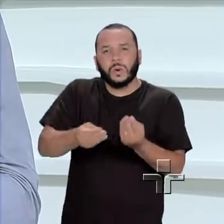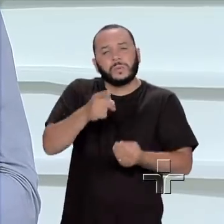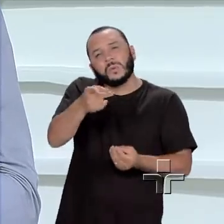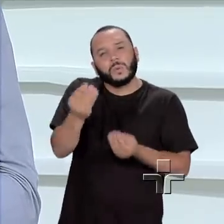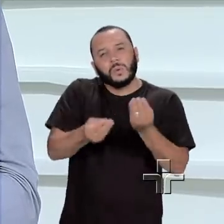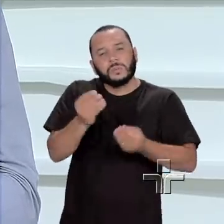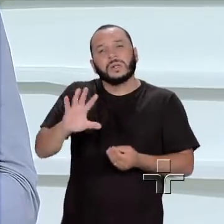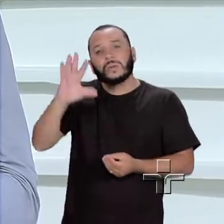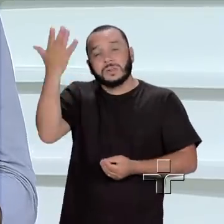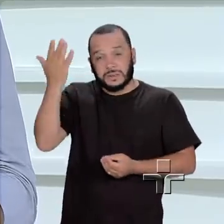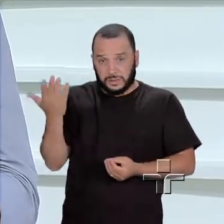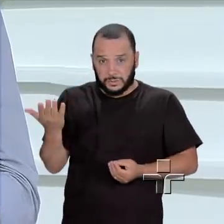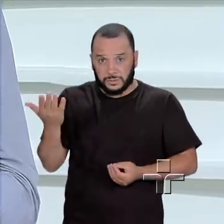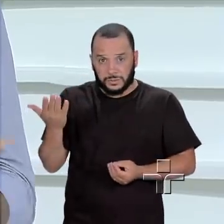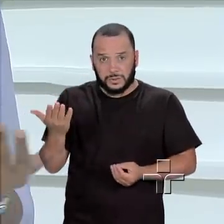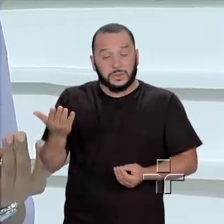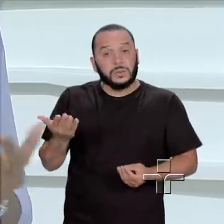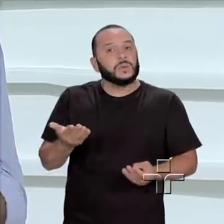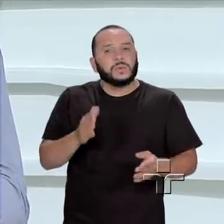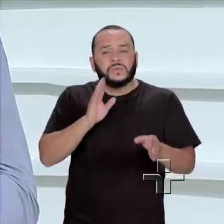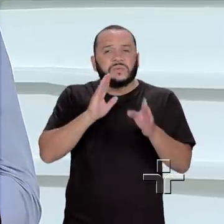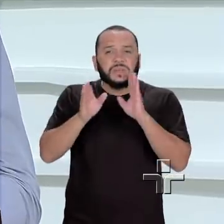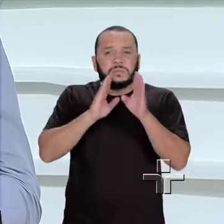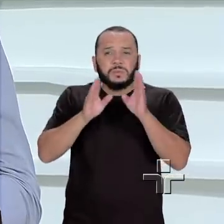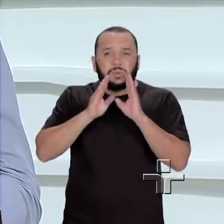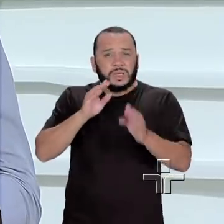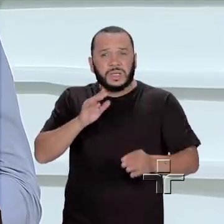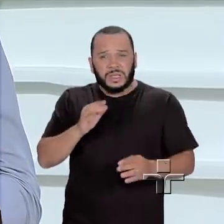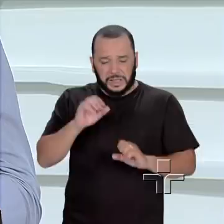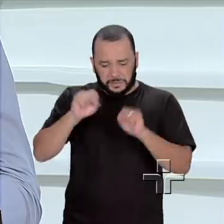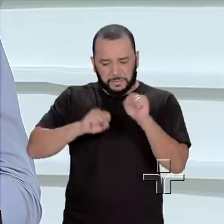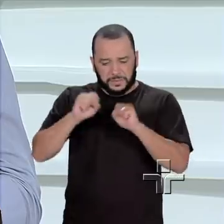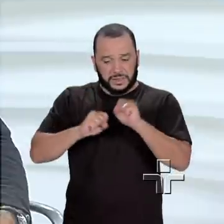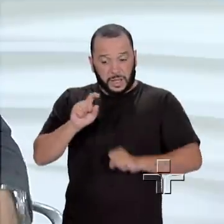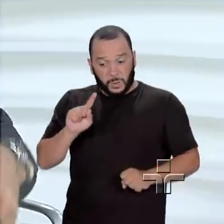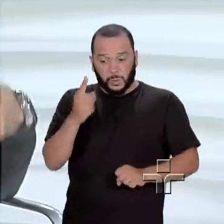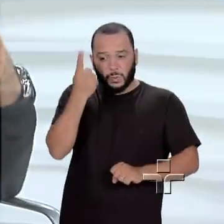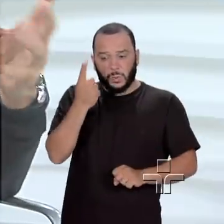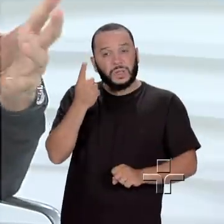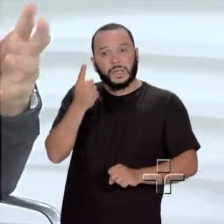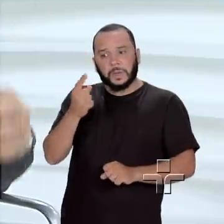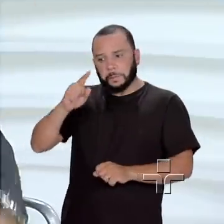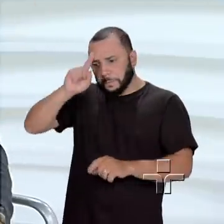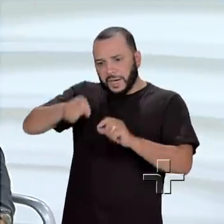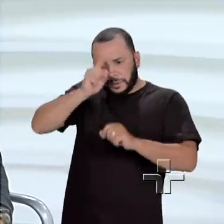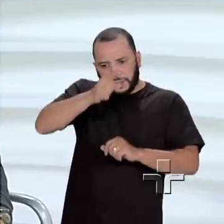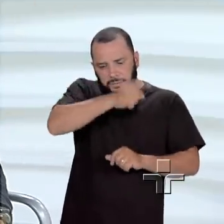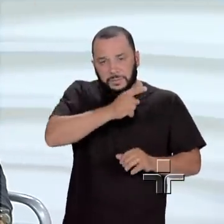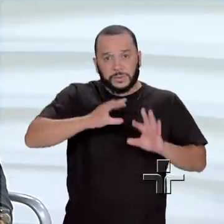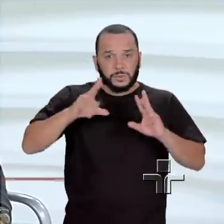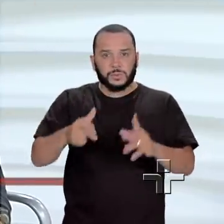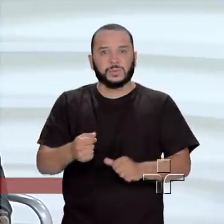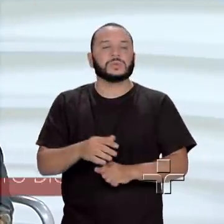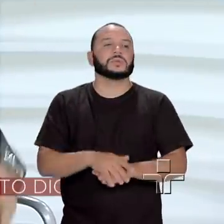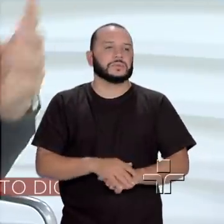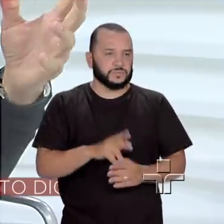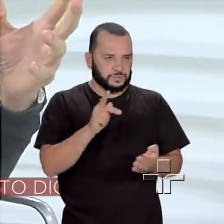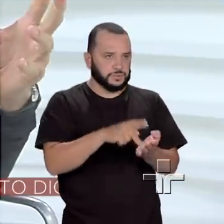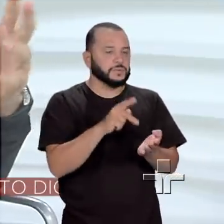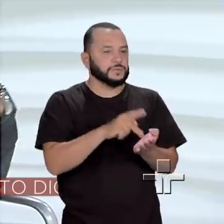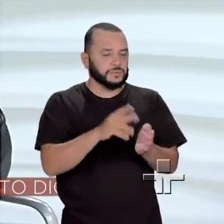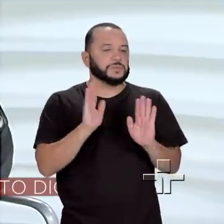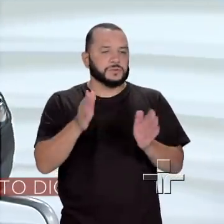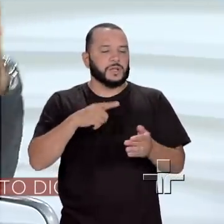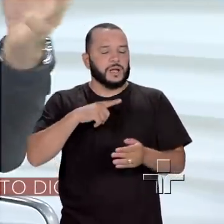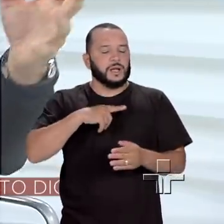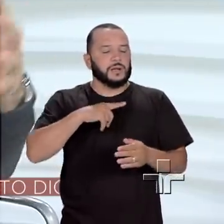história? Na nossa cara, esse monopólio está sendo formado? Olha, o Facebook já foi alvo de uma ação da Federal